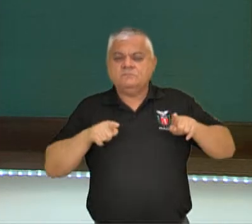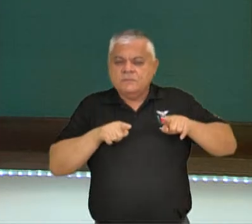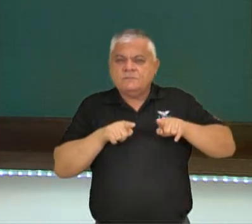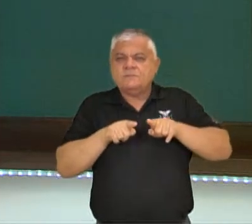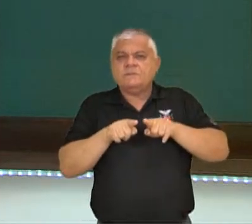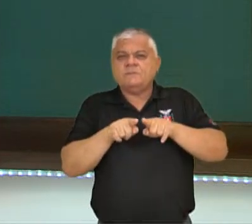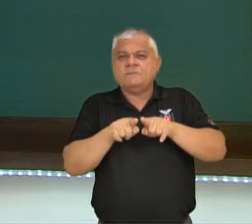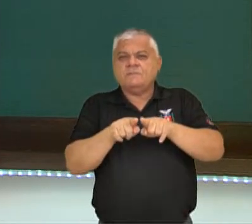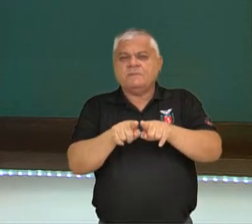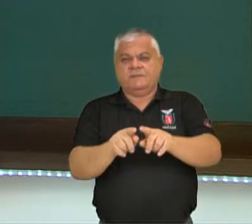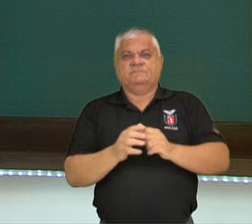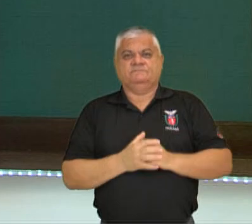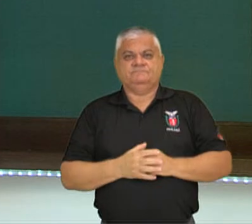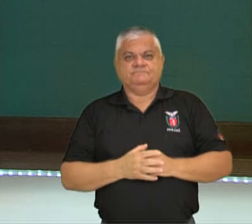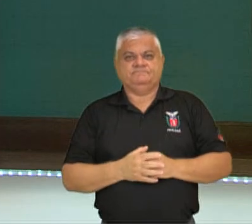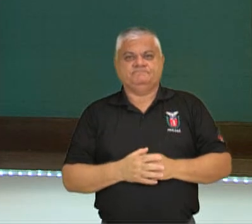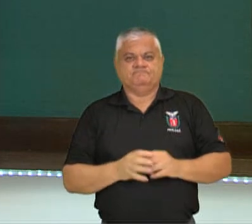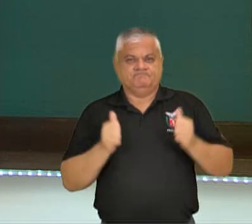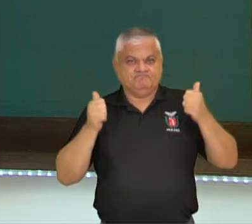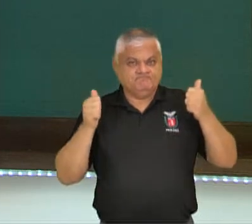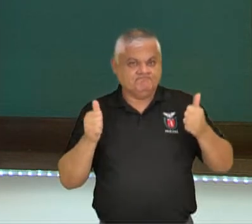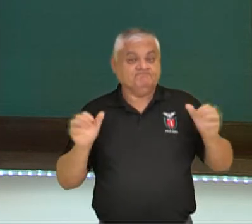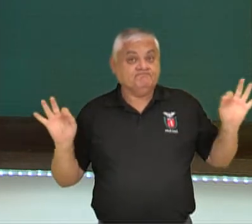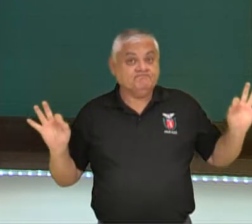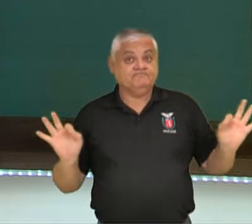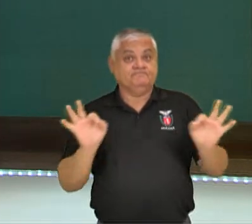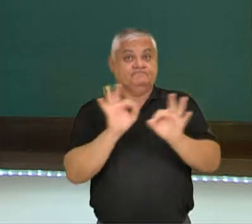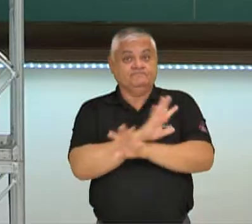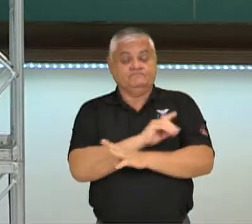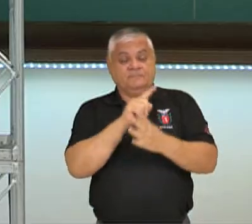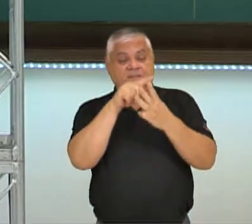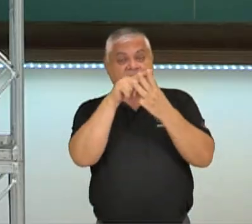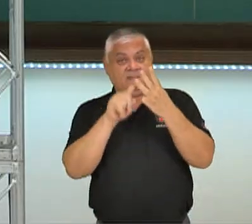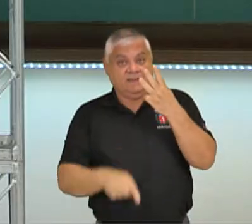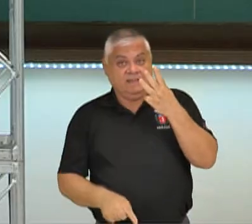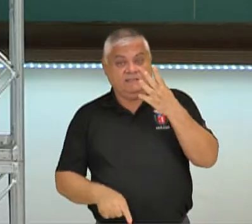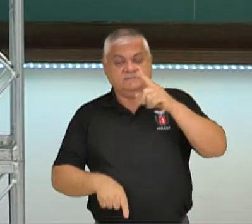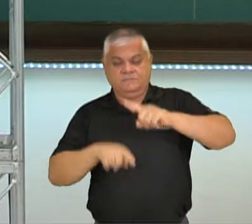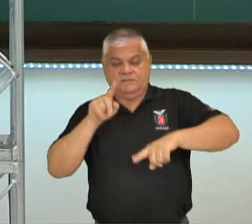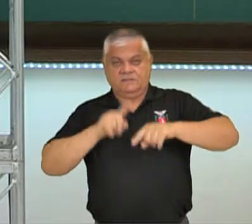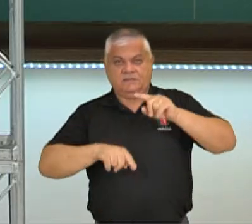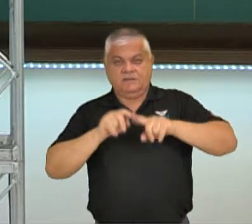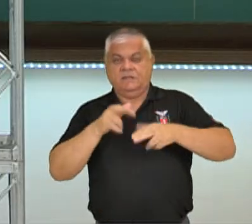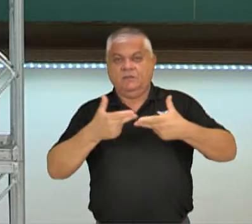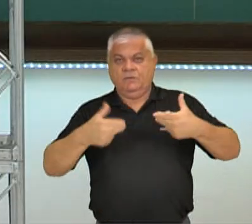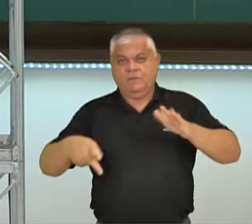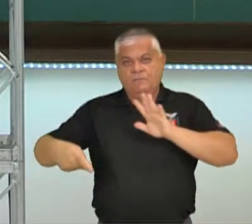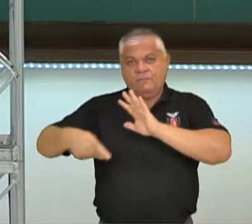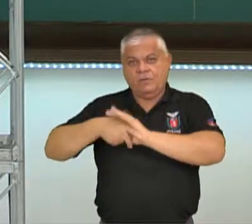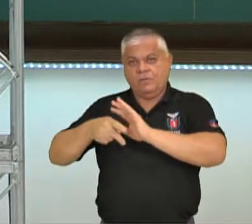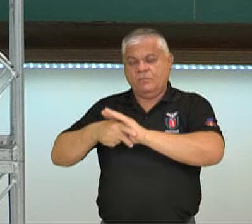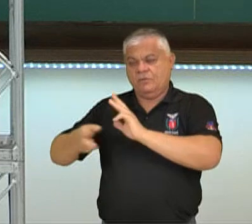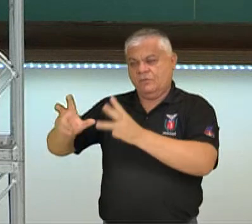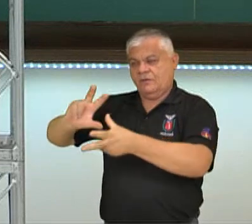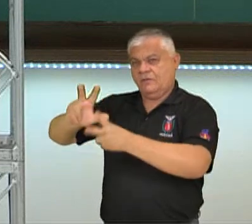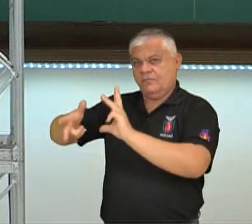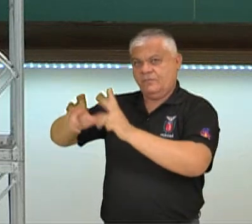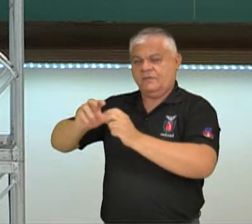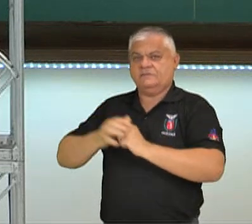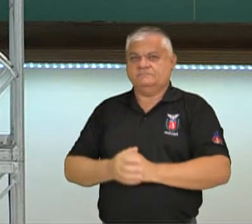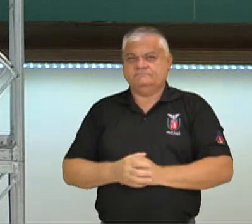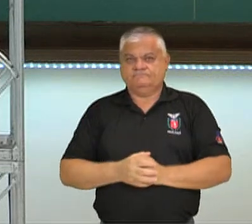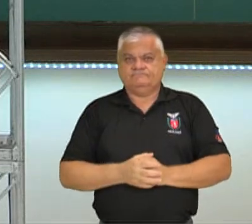de jogo. Então completamos aí 3 instrumentos da nossa roda de capoeira, ok?